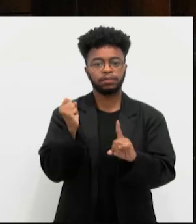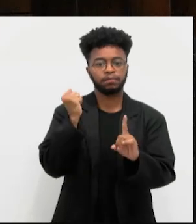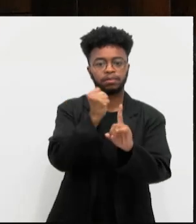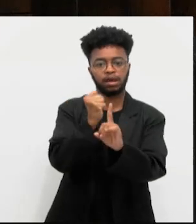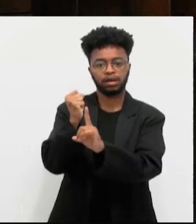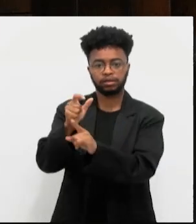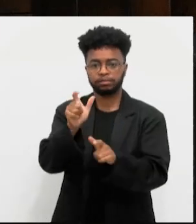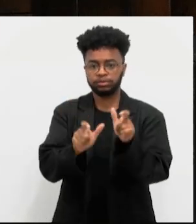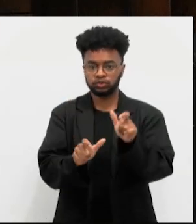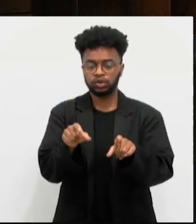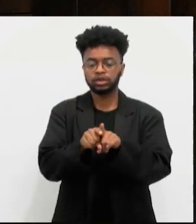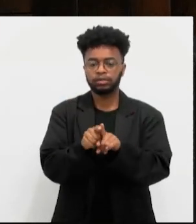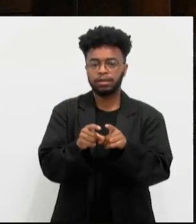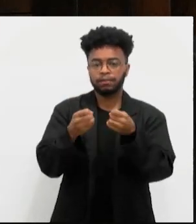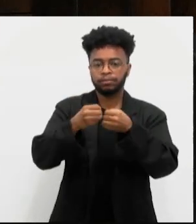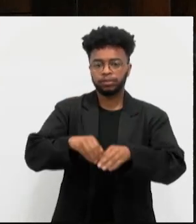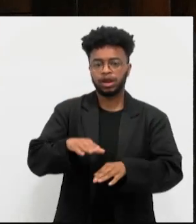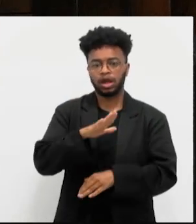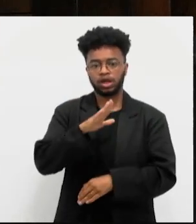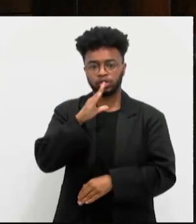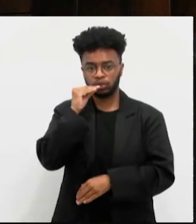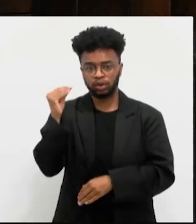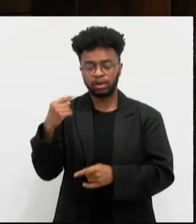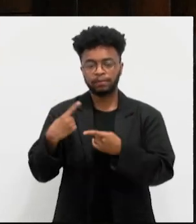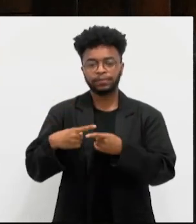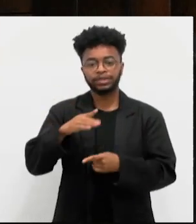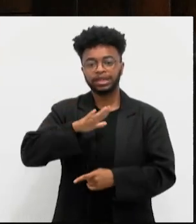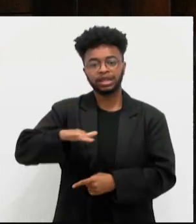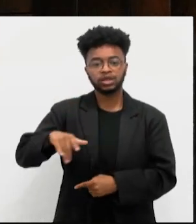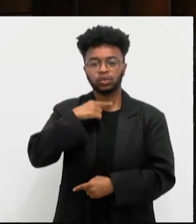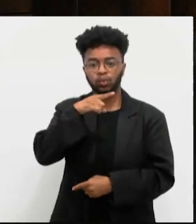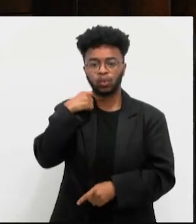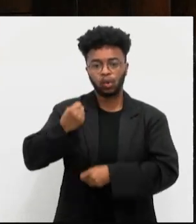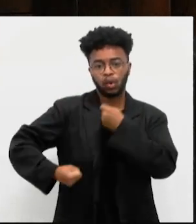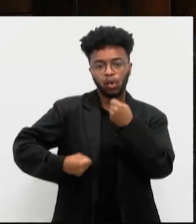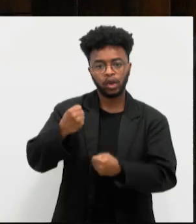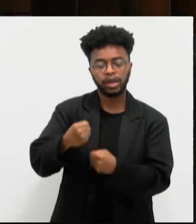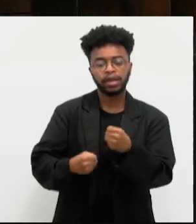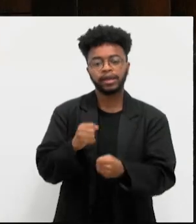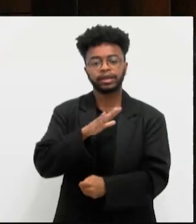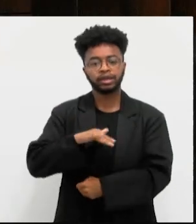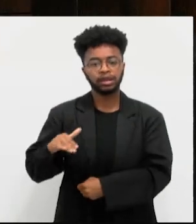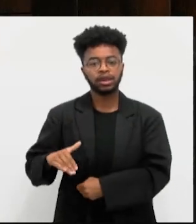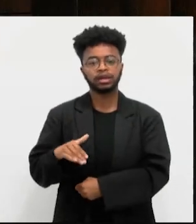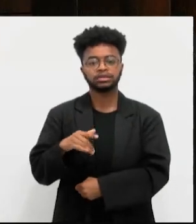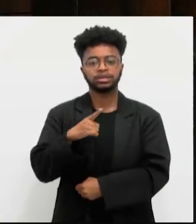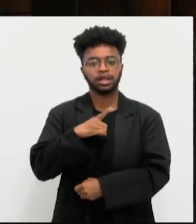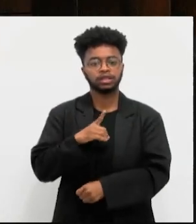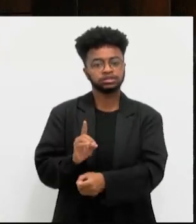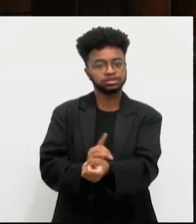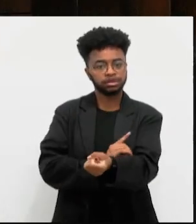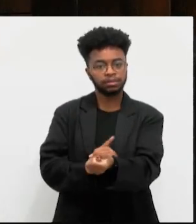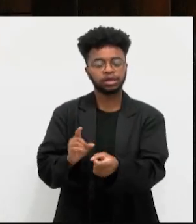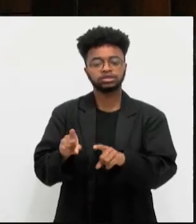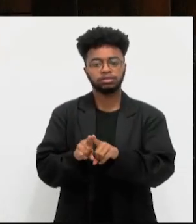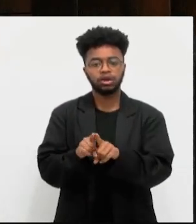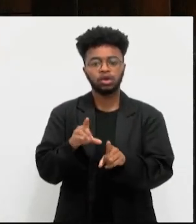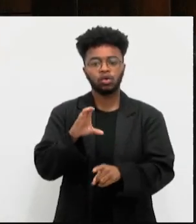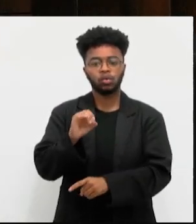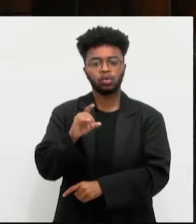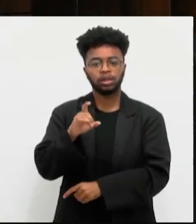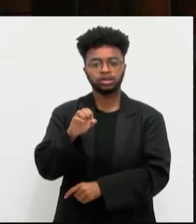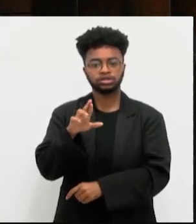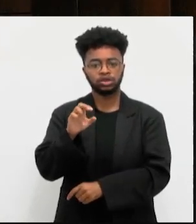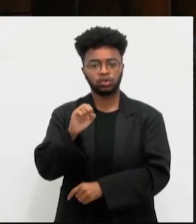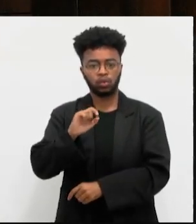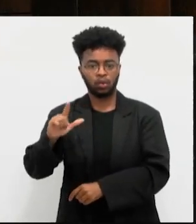atinge nossos adolescentes. Crianças que não têm coordenação para correr. Crianças cada vez mais com diabetes, colesterol, triglicerídeos, tudo